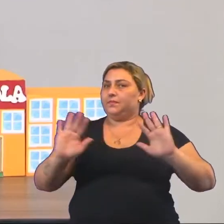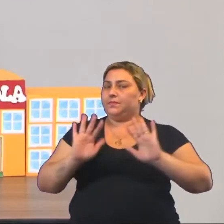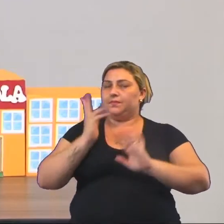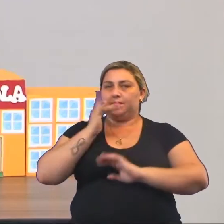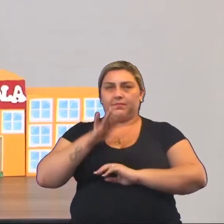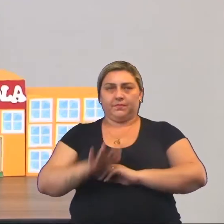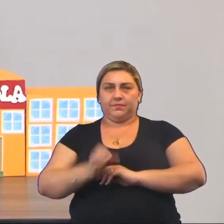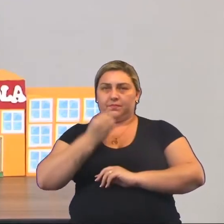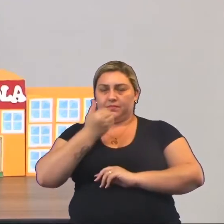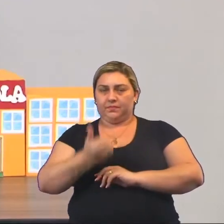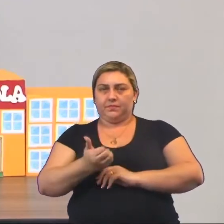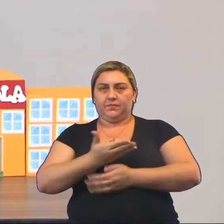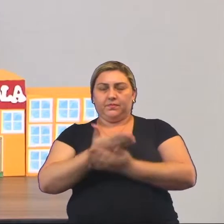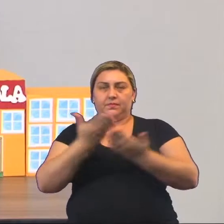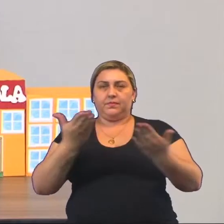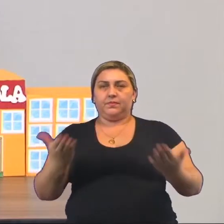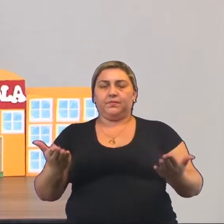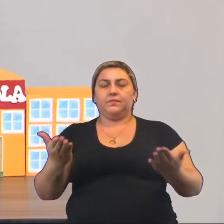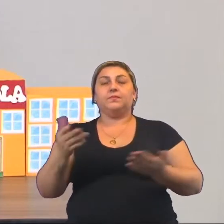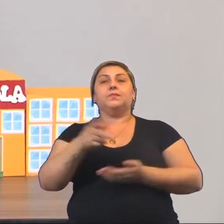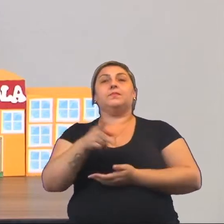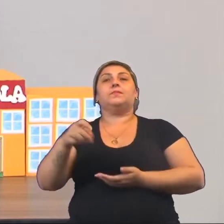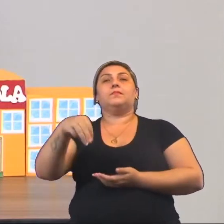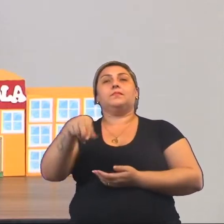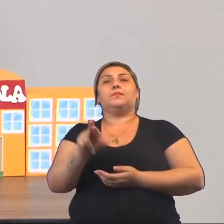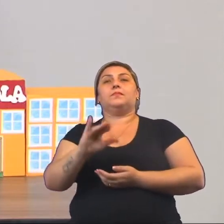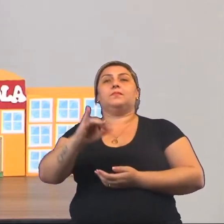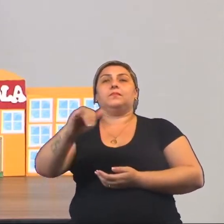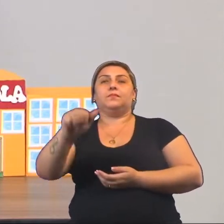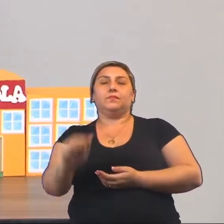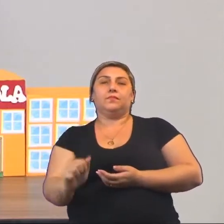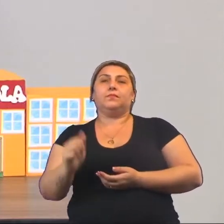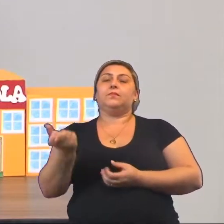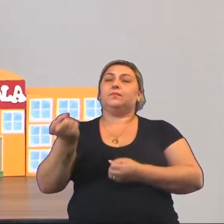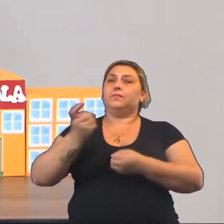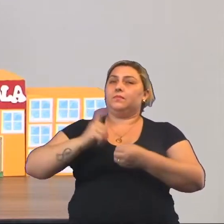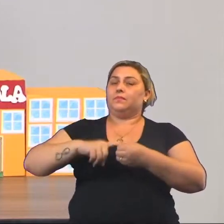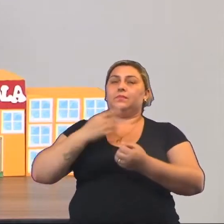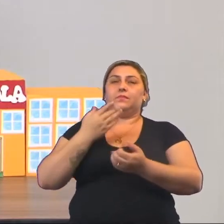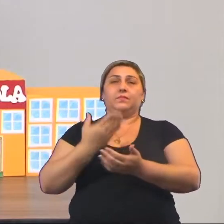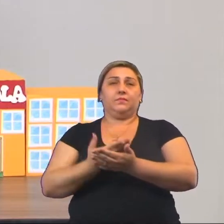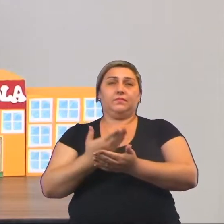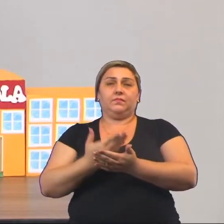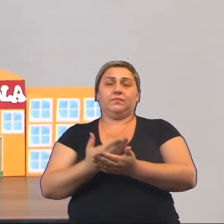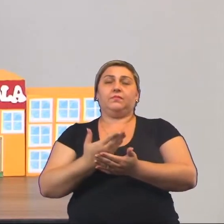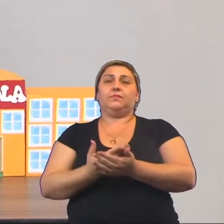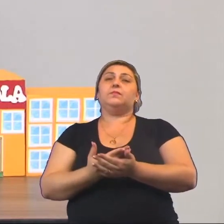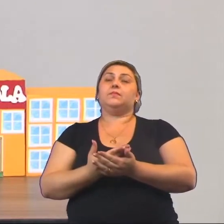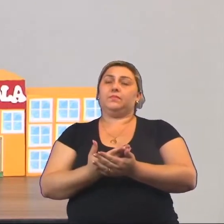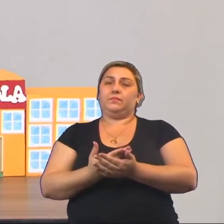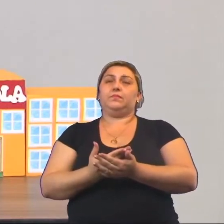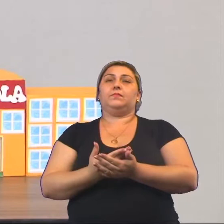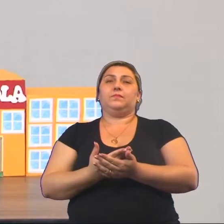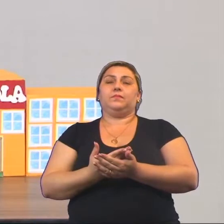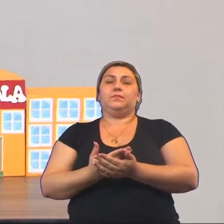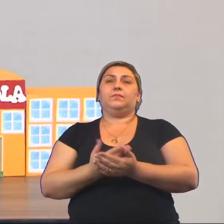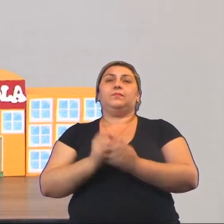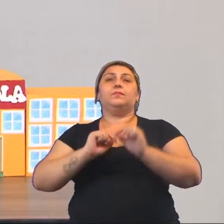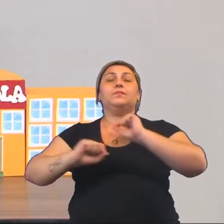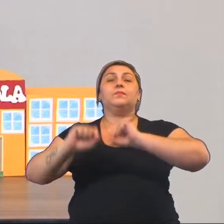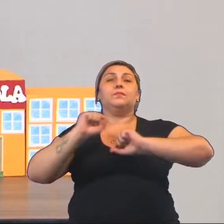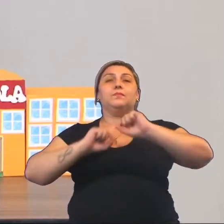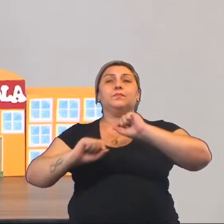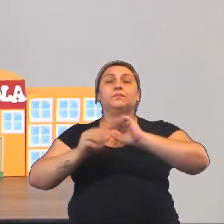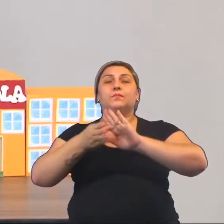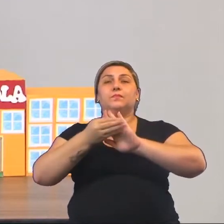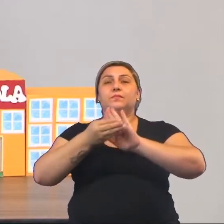Olá, crianças, tudo bem com vocês? Eu sou a professora Márcia e estou de volta para mais um bloco de aula. Estamos estudando